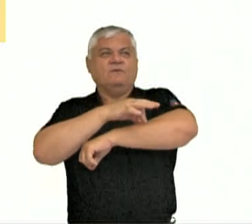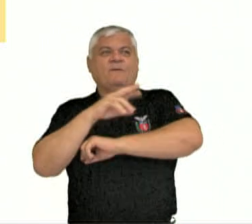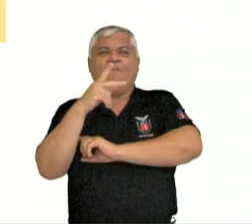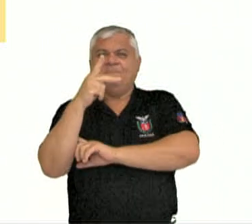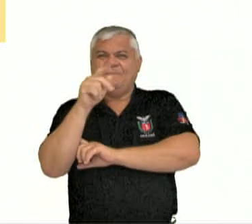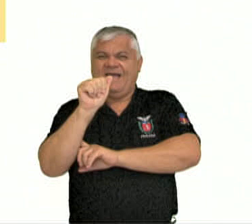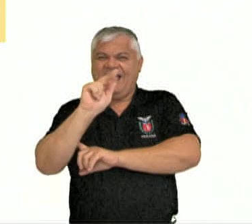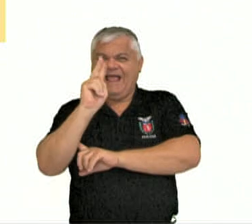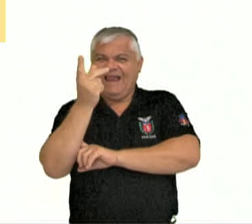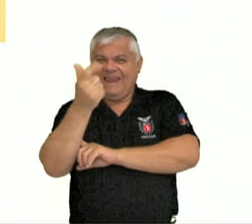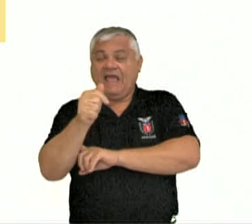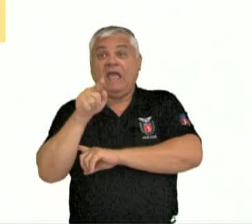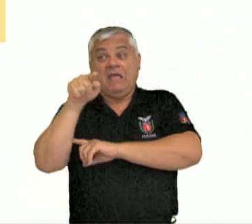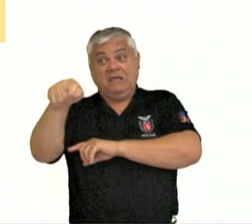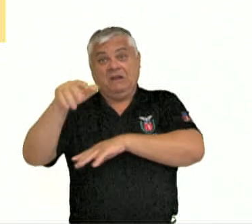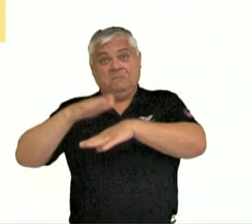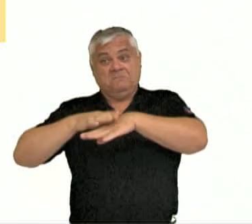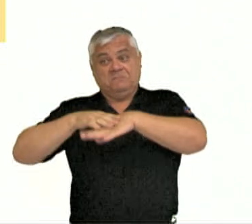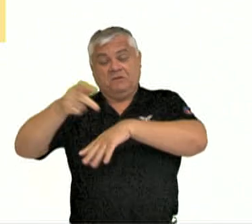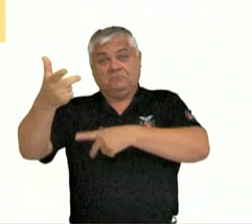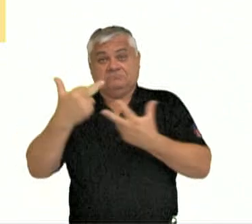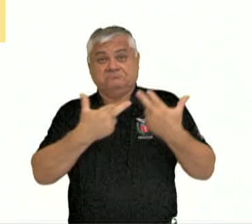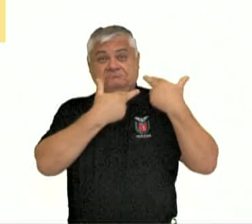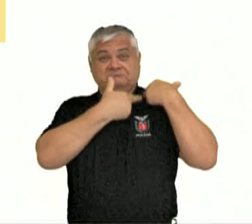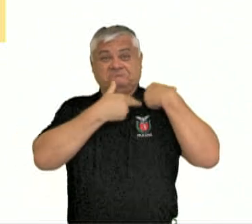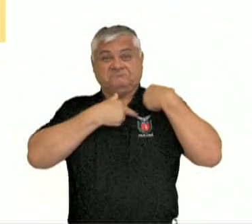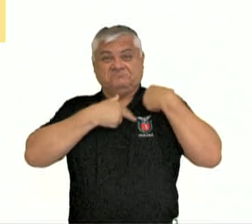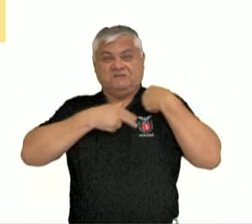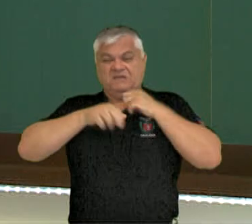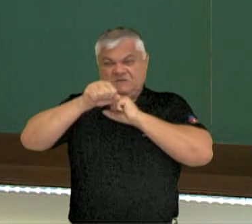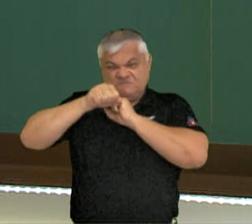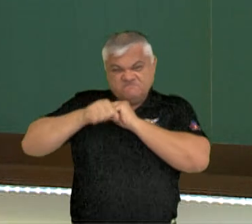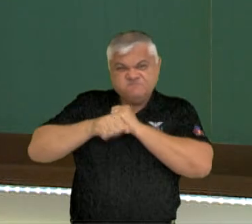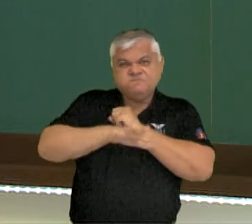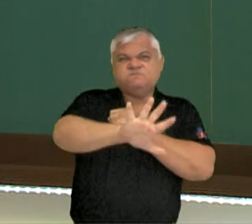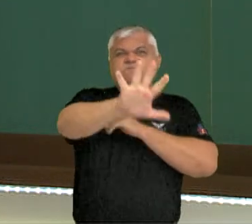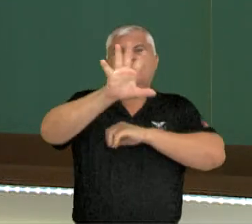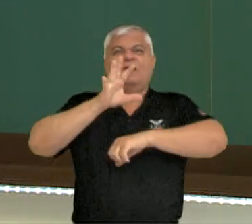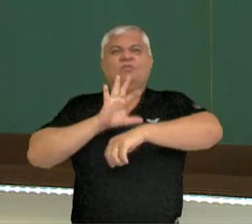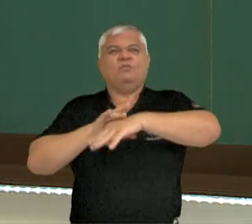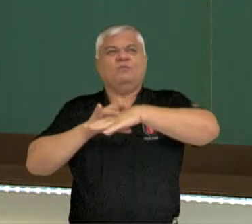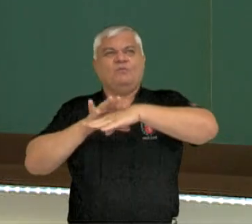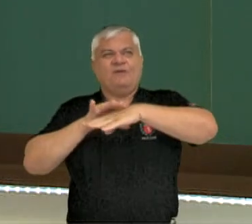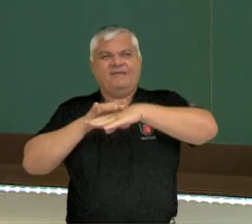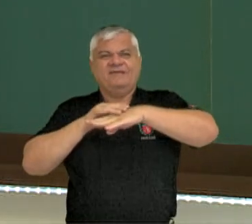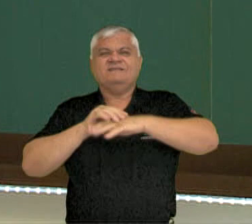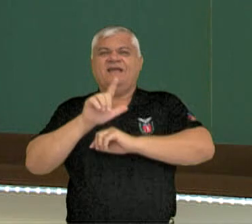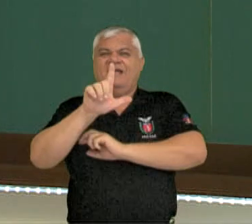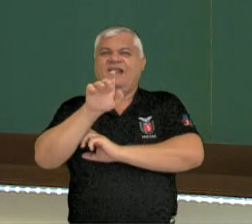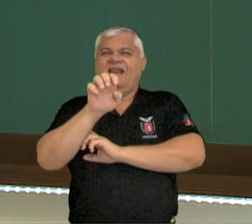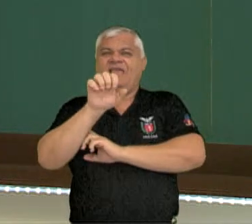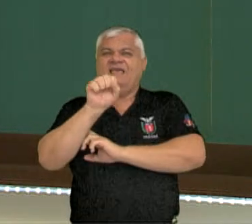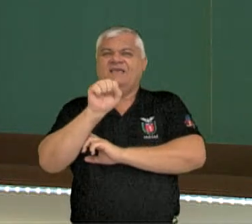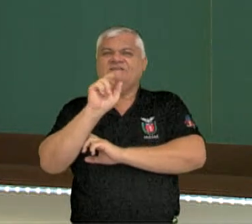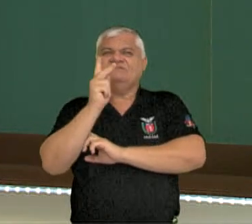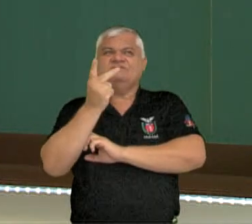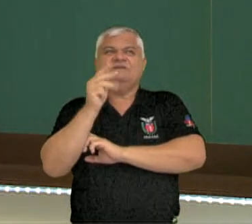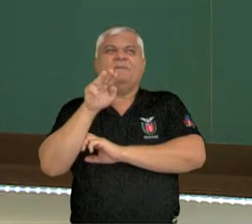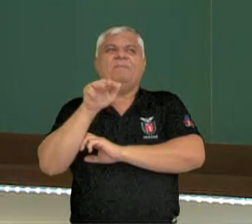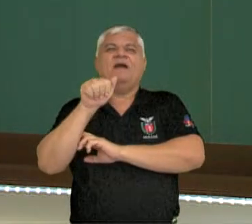certo? Ele que transmite, né, a Leishmania brasiliensis, por exemplo, que é da doença da leishmaniose de